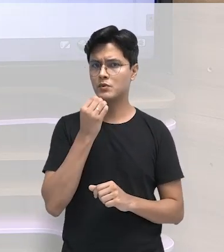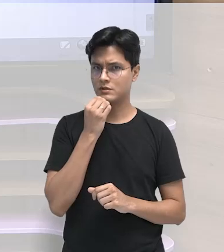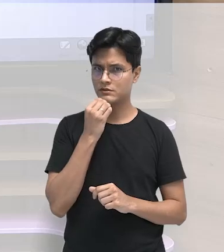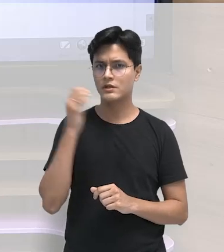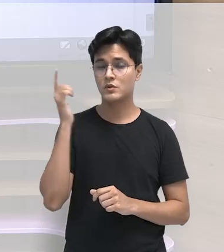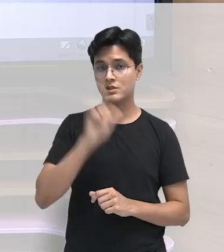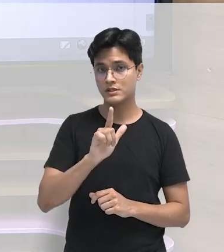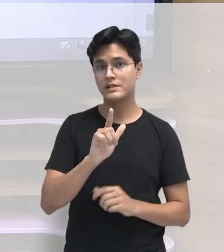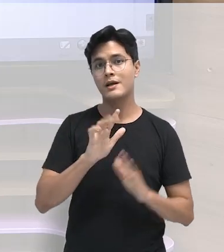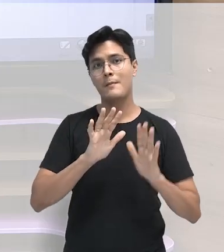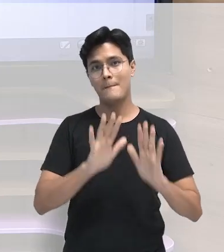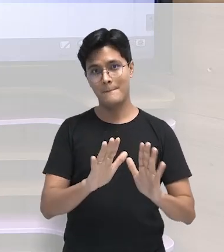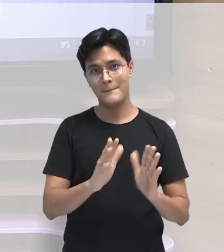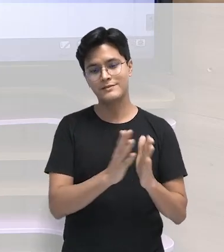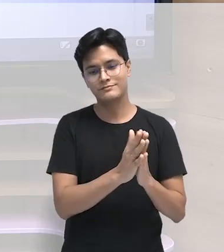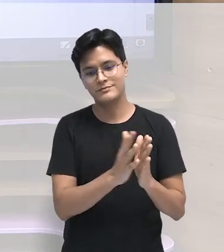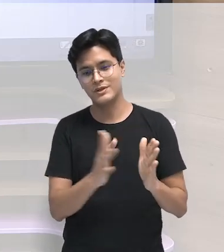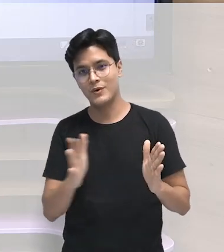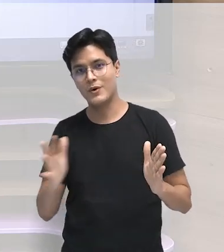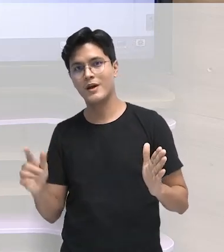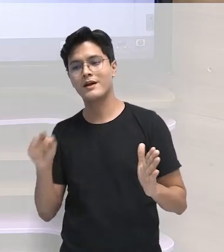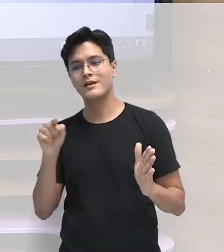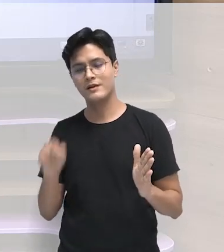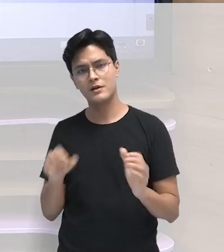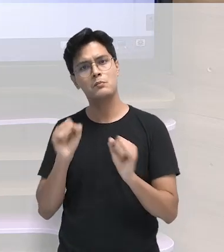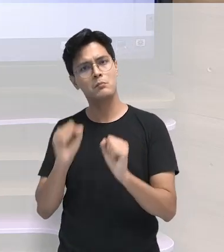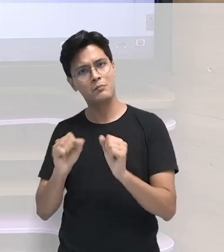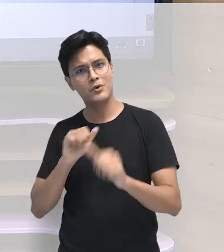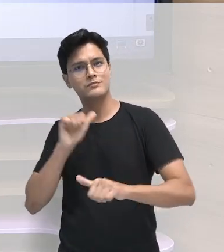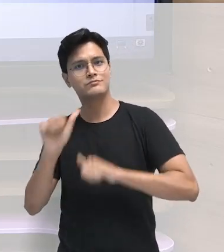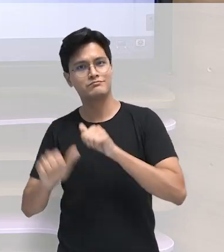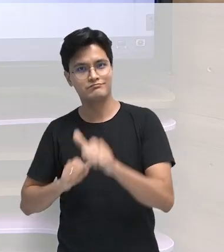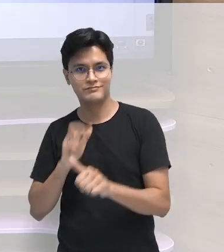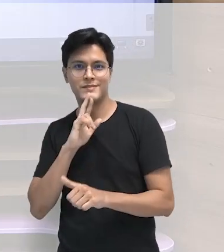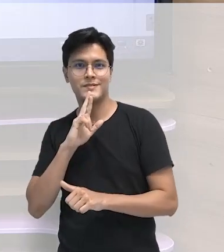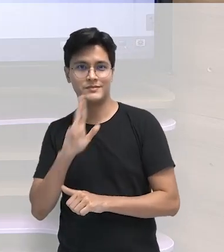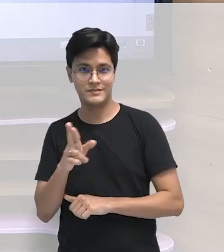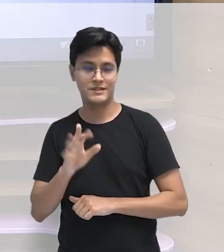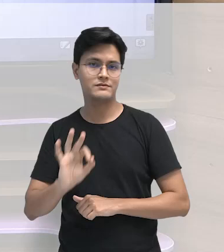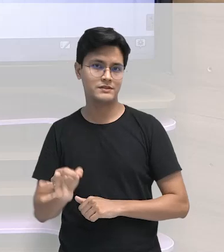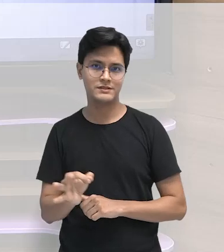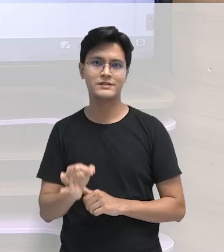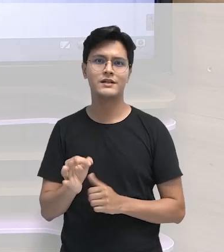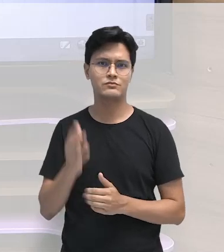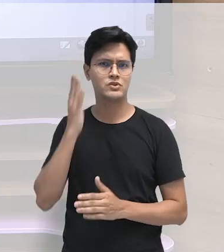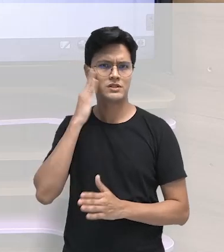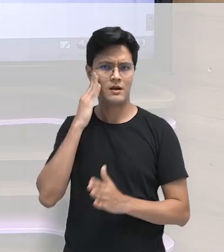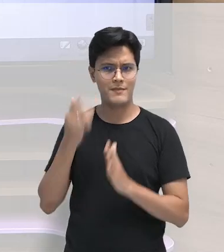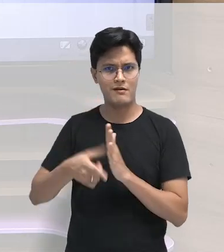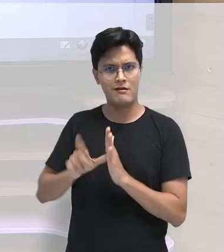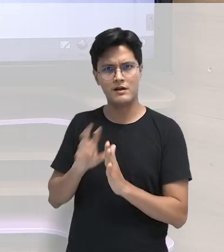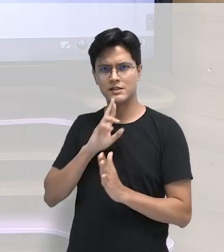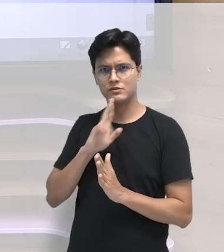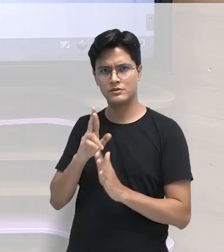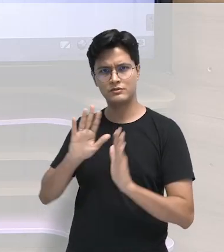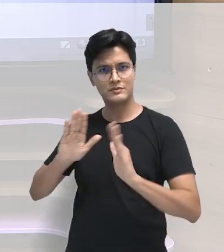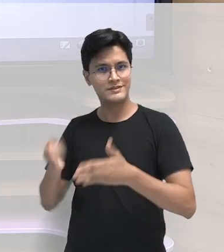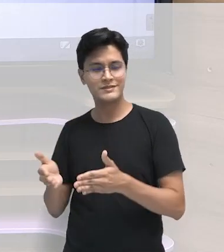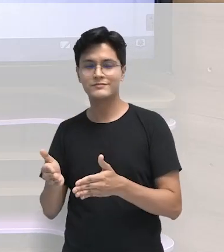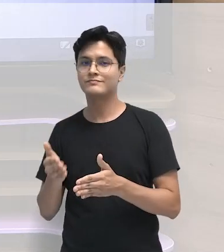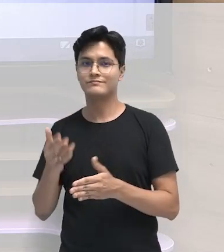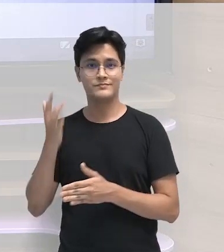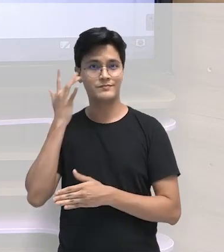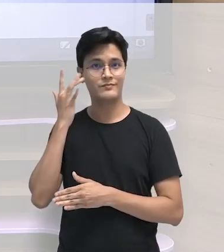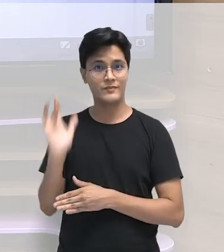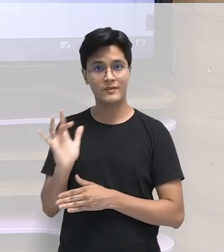irão mudando. Mas, no início, a gente não pode determinar, não sabe dizer qual é o resultado, certo? Por quê? Porque